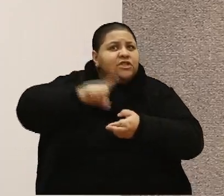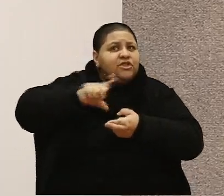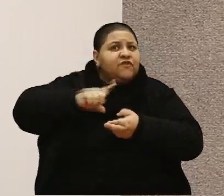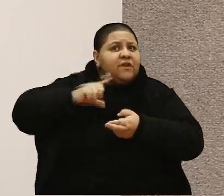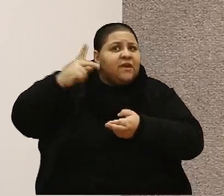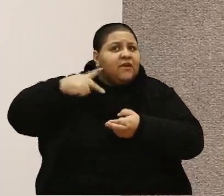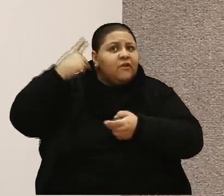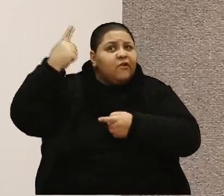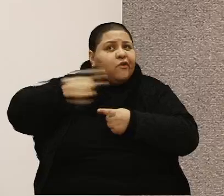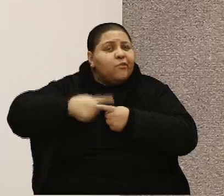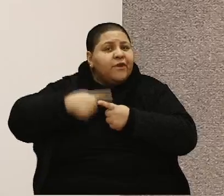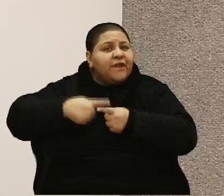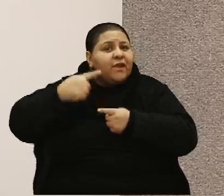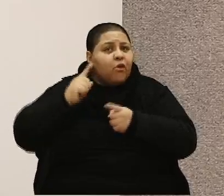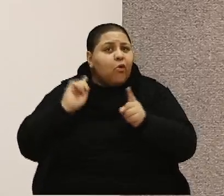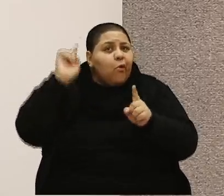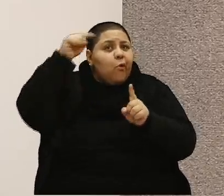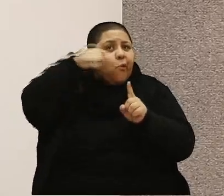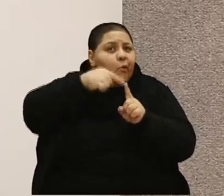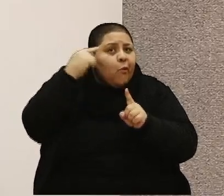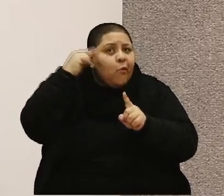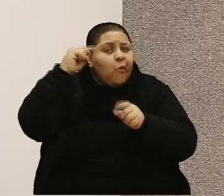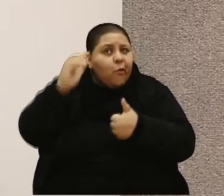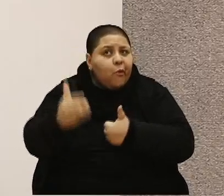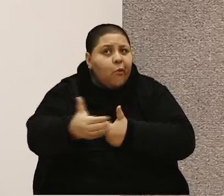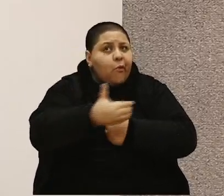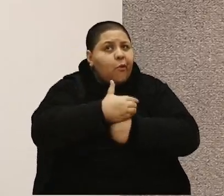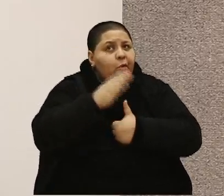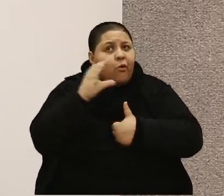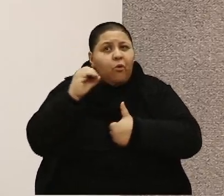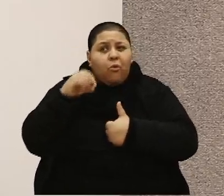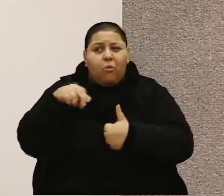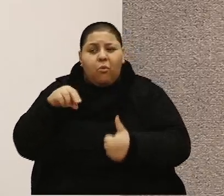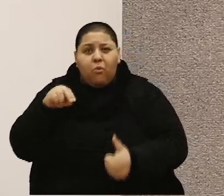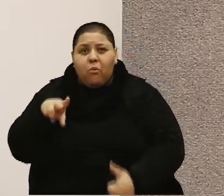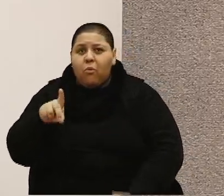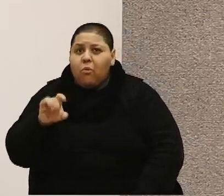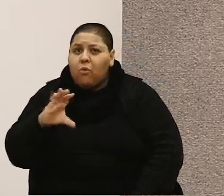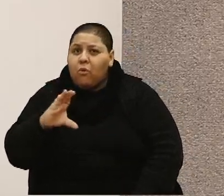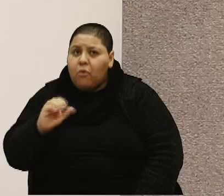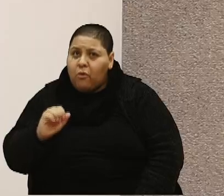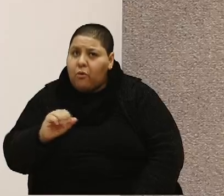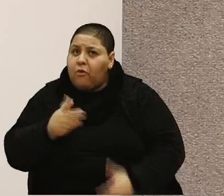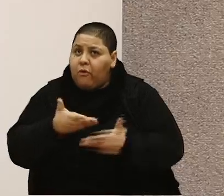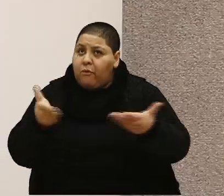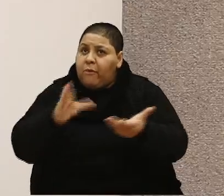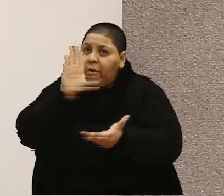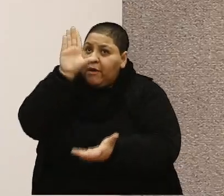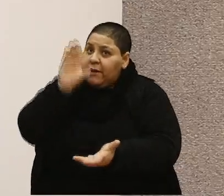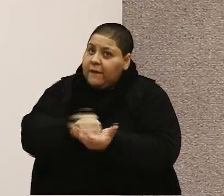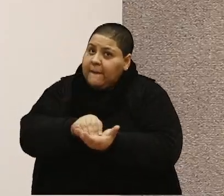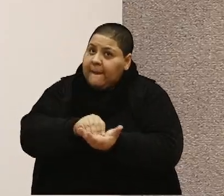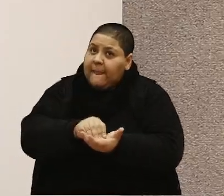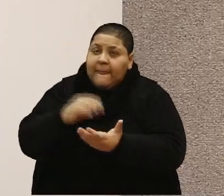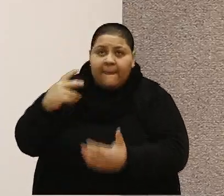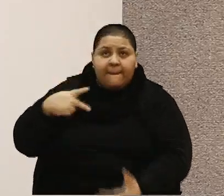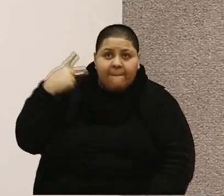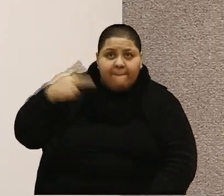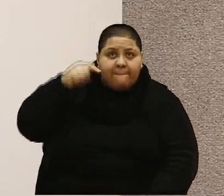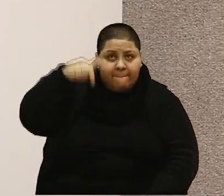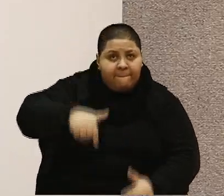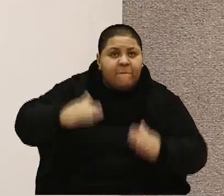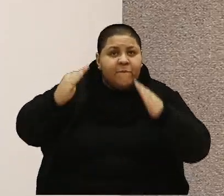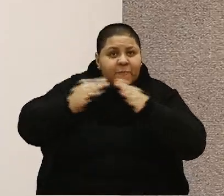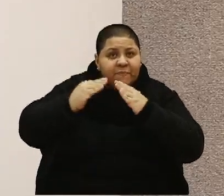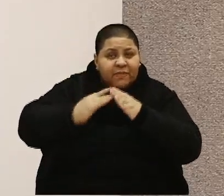porque a ideia é se ouvir conselheiros e CONDICA. Então, assim, para ficar registrado, os vereadores desta casa que